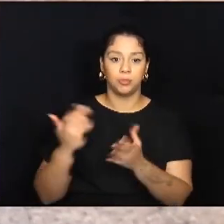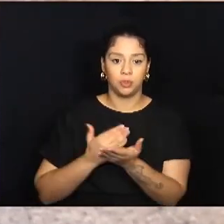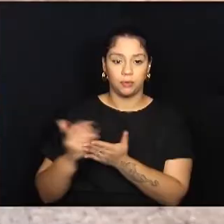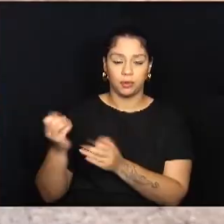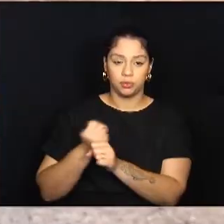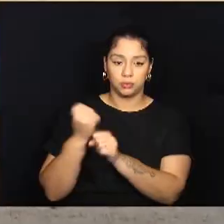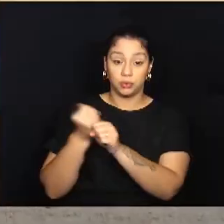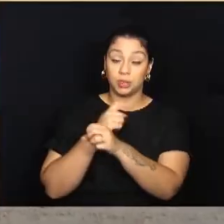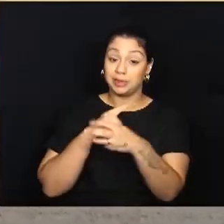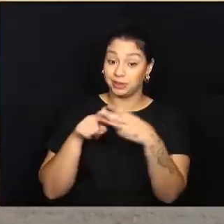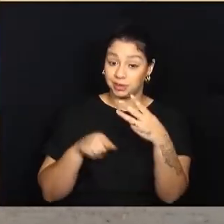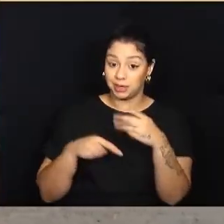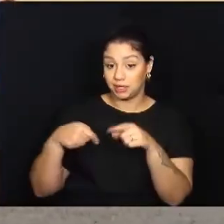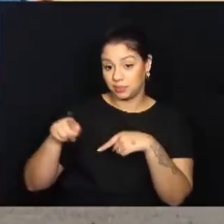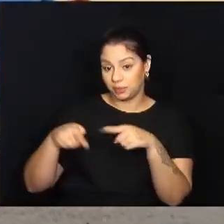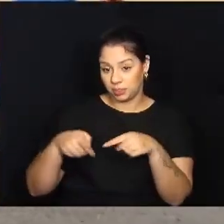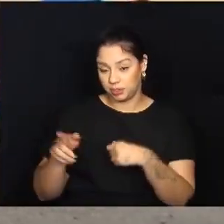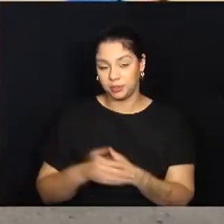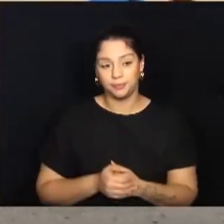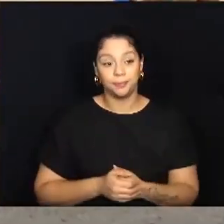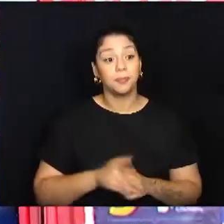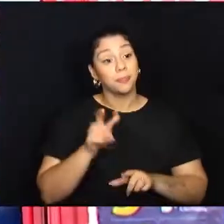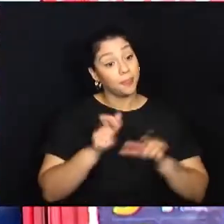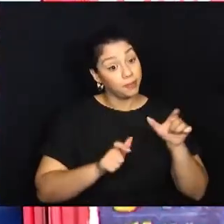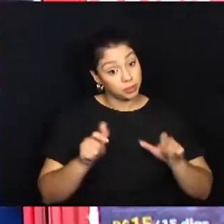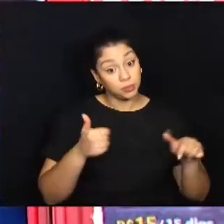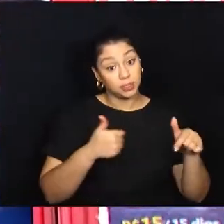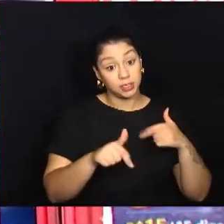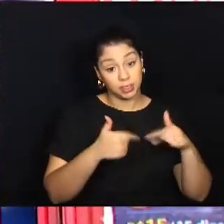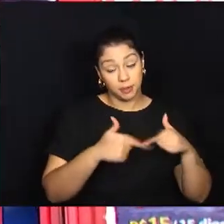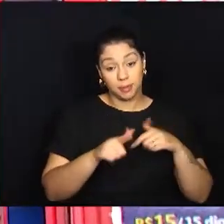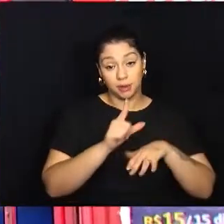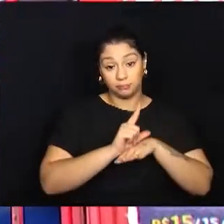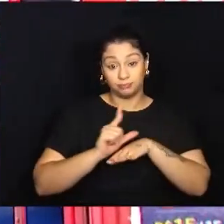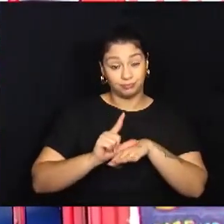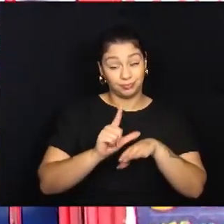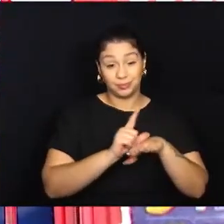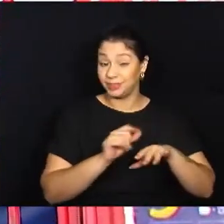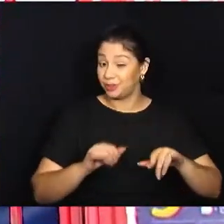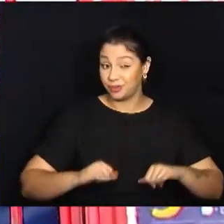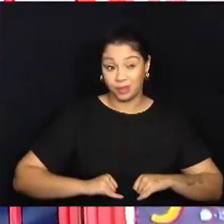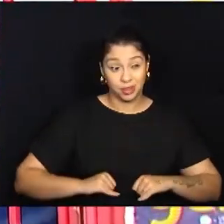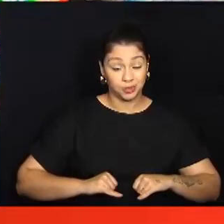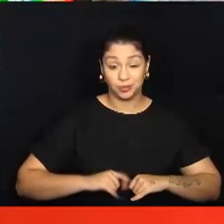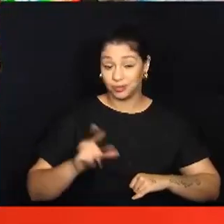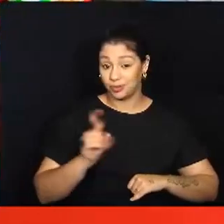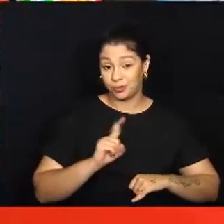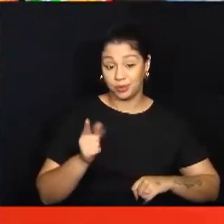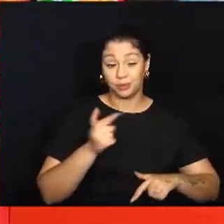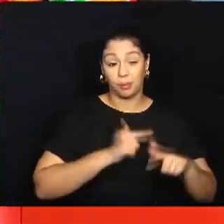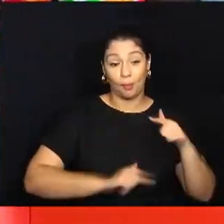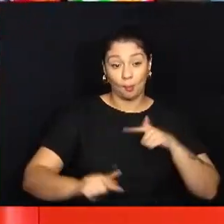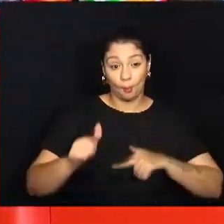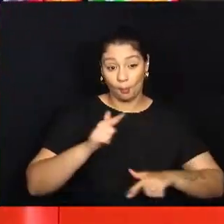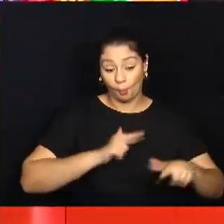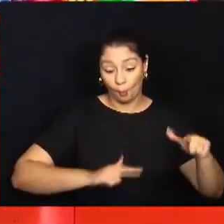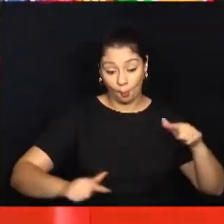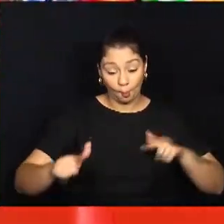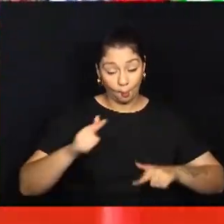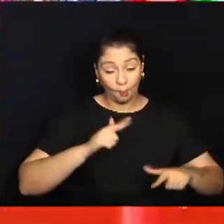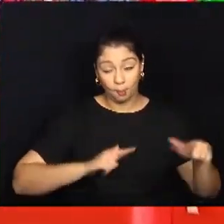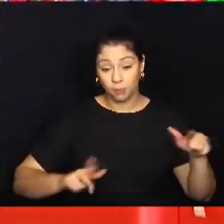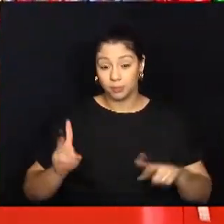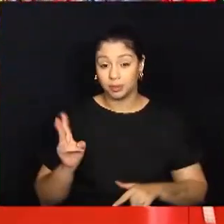3 avenidas. Quem trabalha com o comércio não vai mais sofrer tanto com a limpeza além do habitual